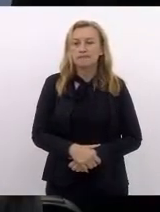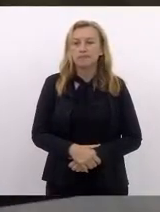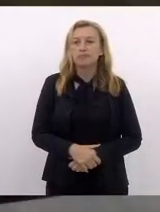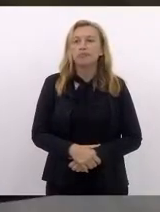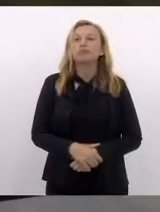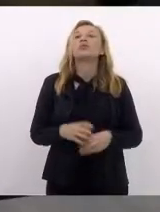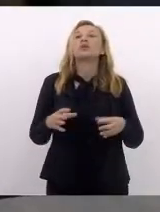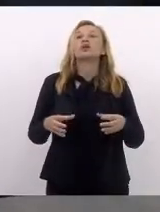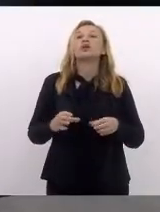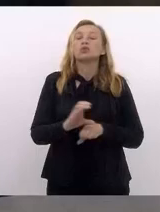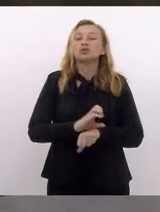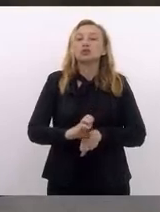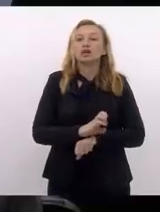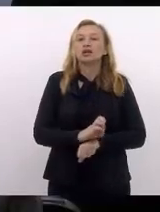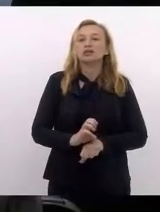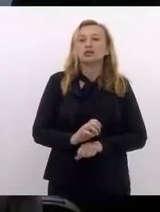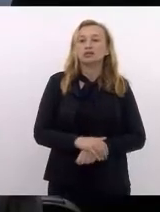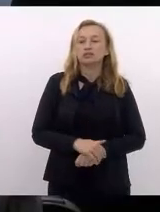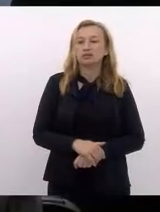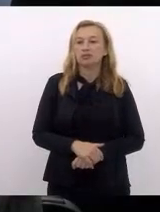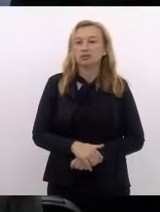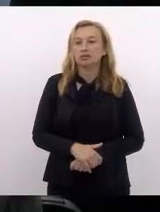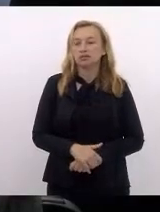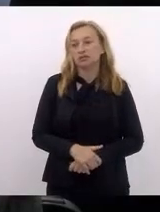o parecer pela constitucionalidade e